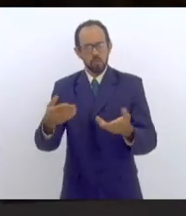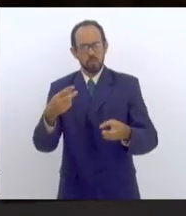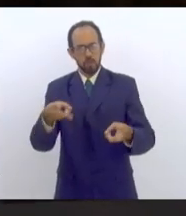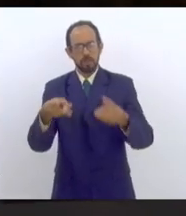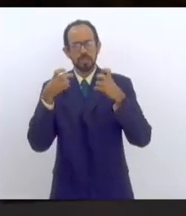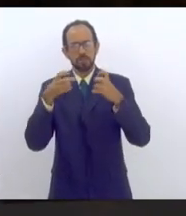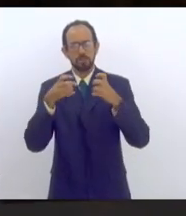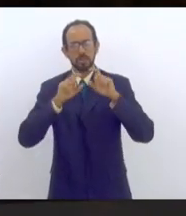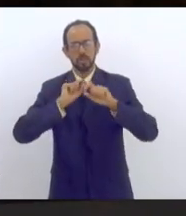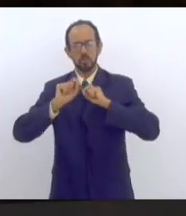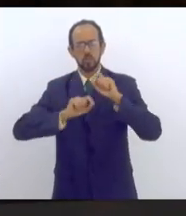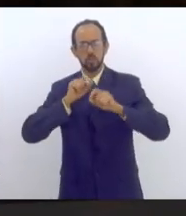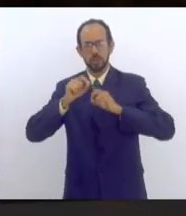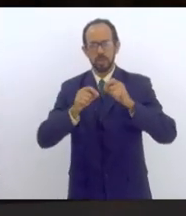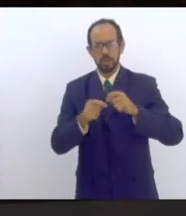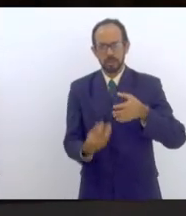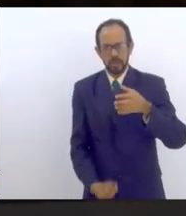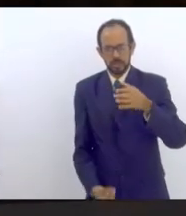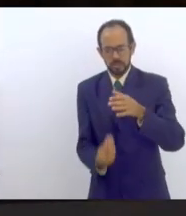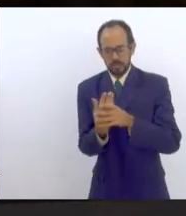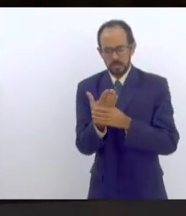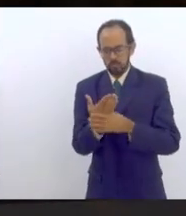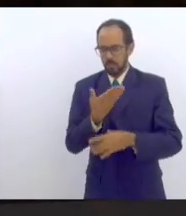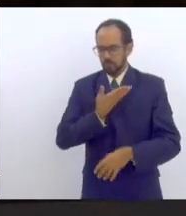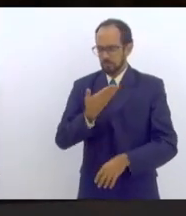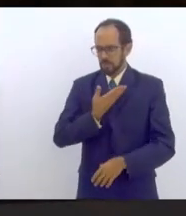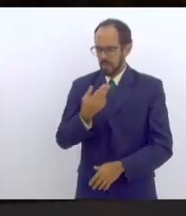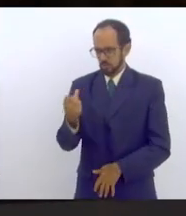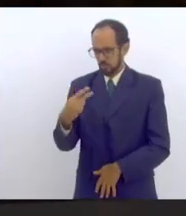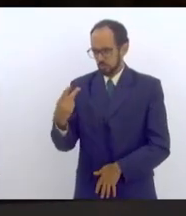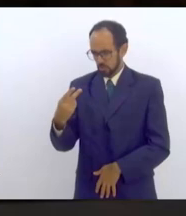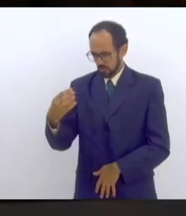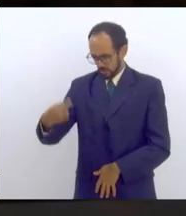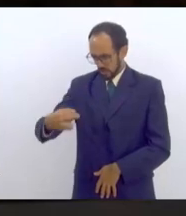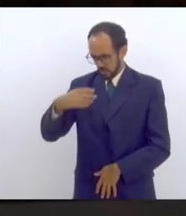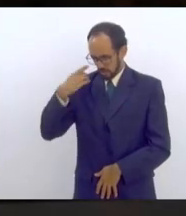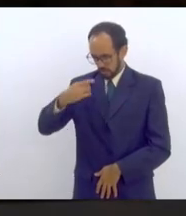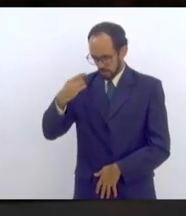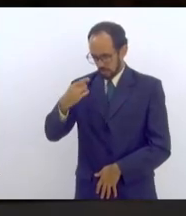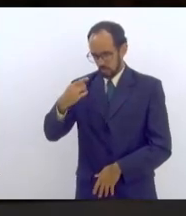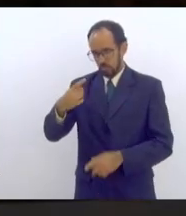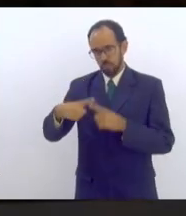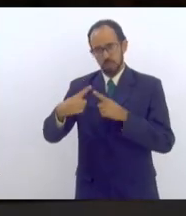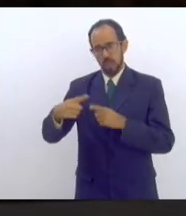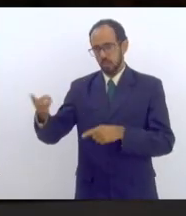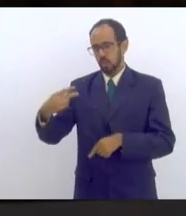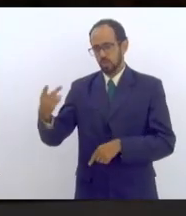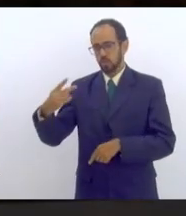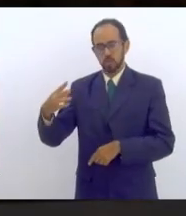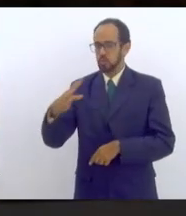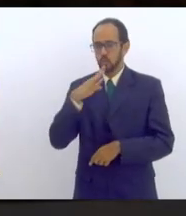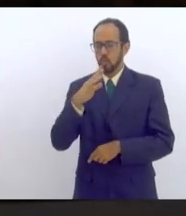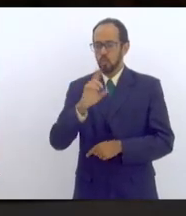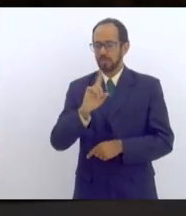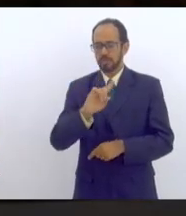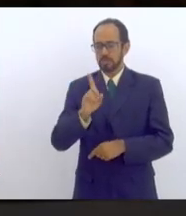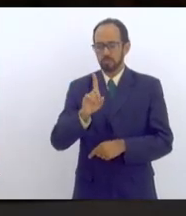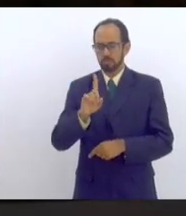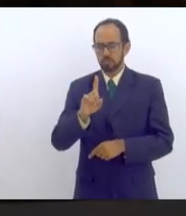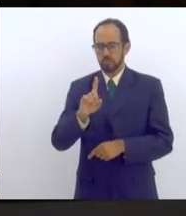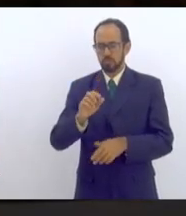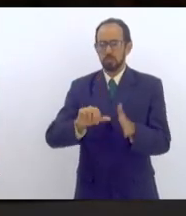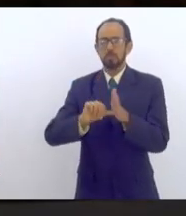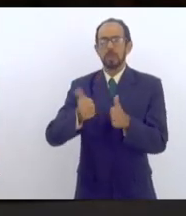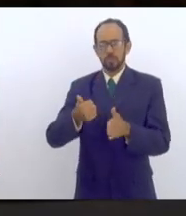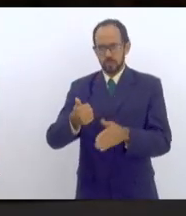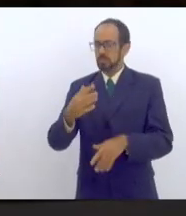está brotando uma amizade entre nós, não é, deputado? Porque não nos conhecíamos, estamos nos conhecendo